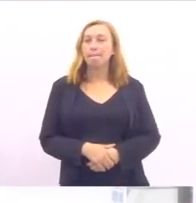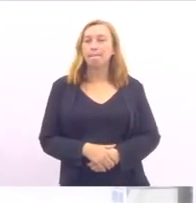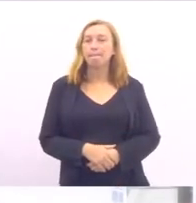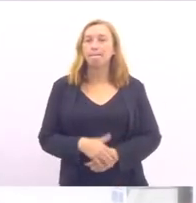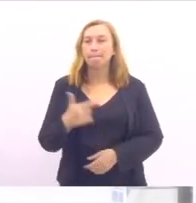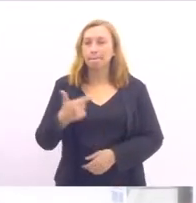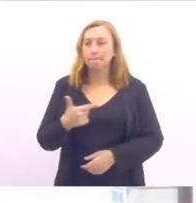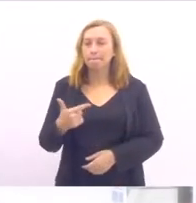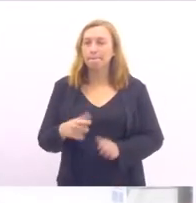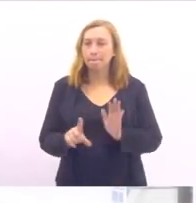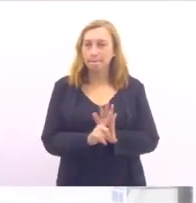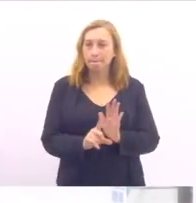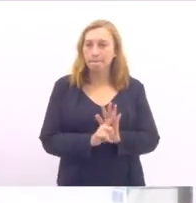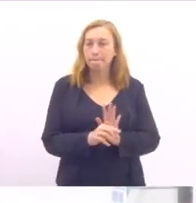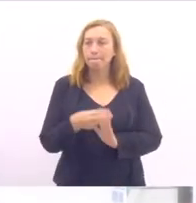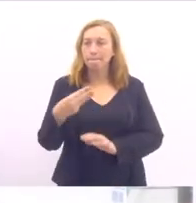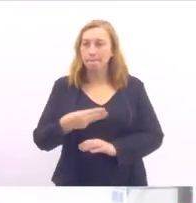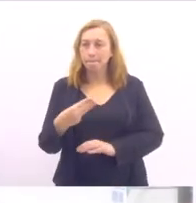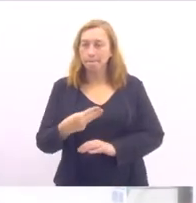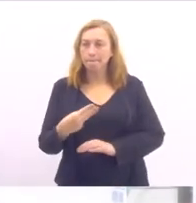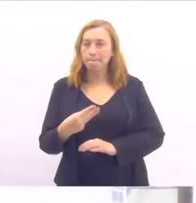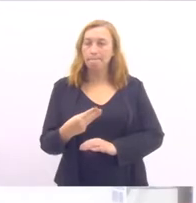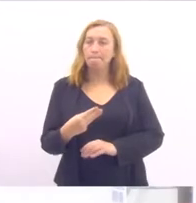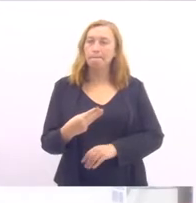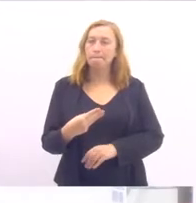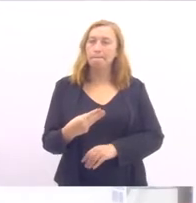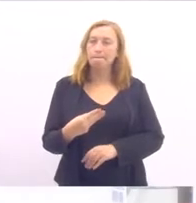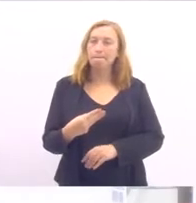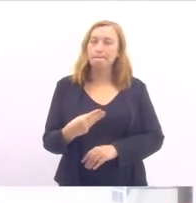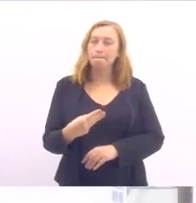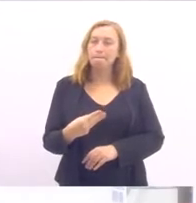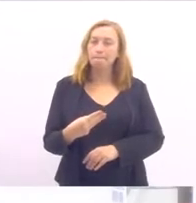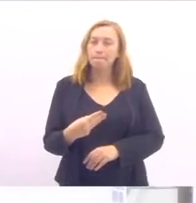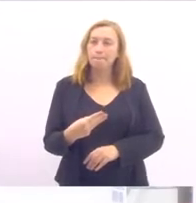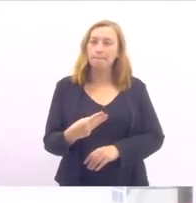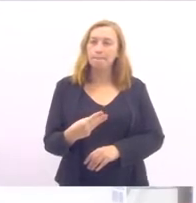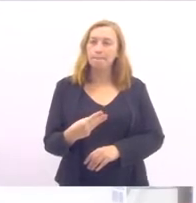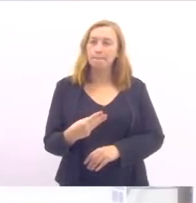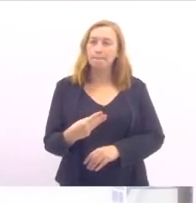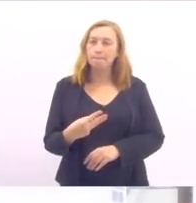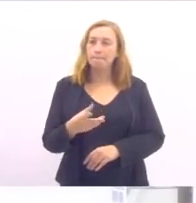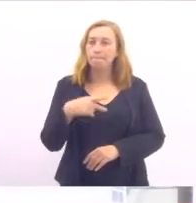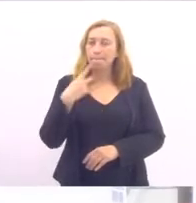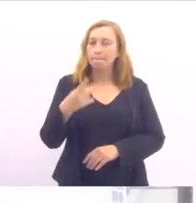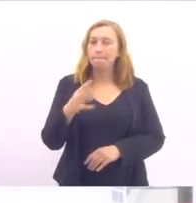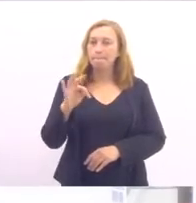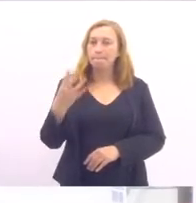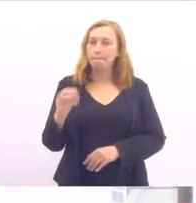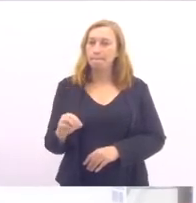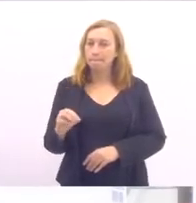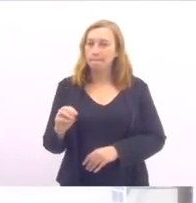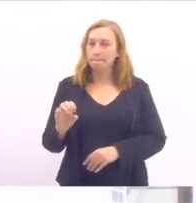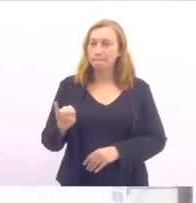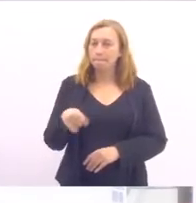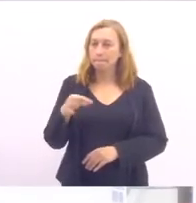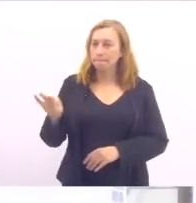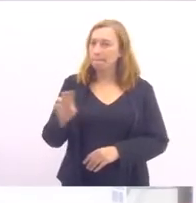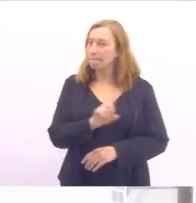lei, segundo ponto, recicla. Terceiro ponto seria uma fala do Tião Santos, que não chegou